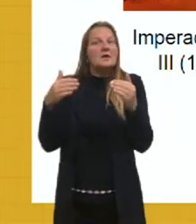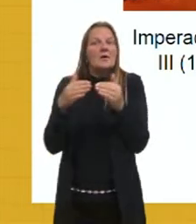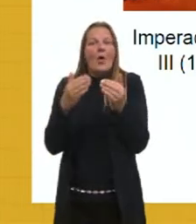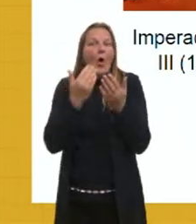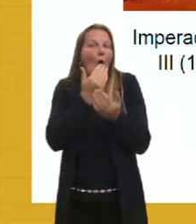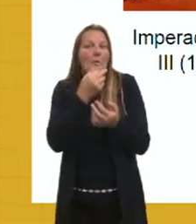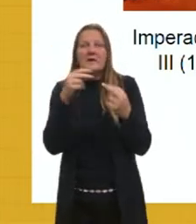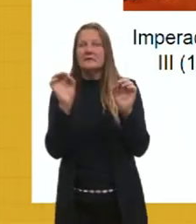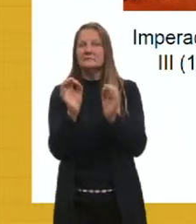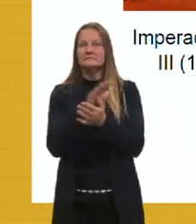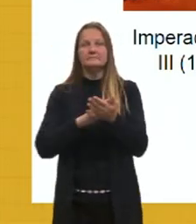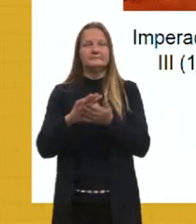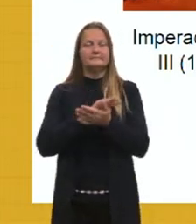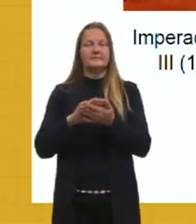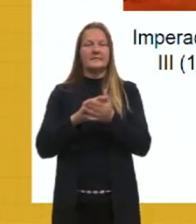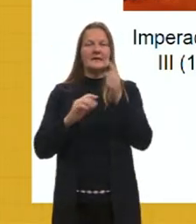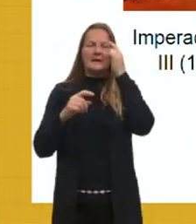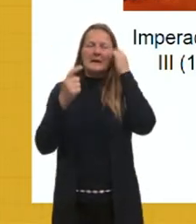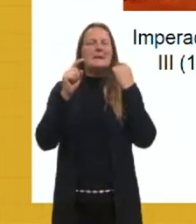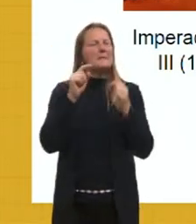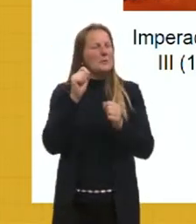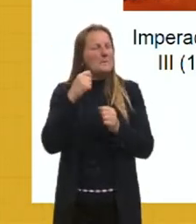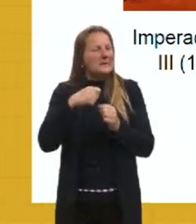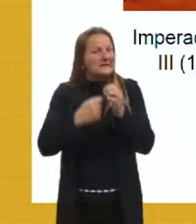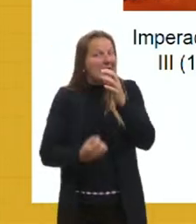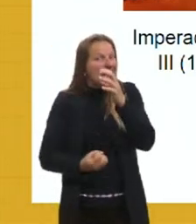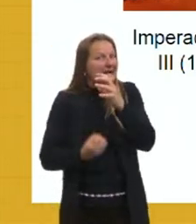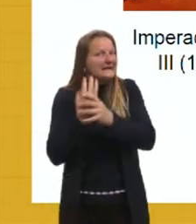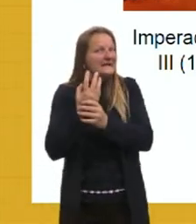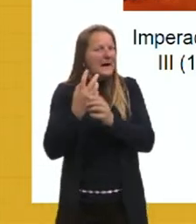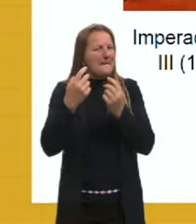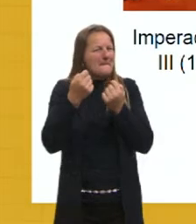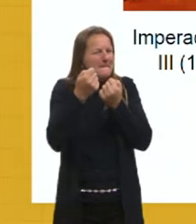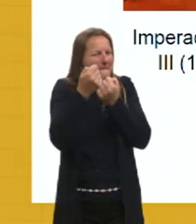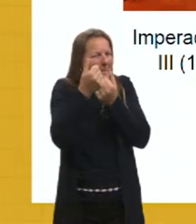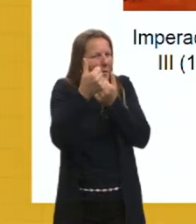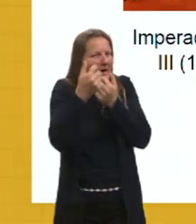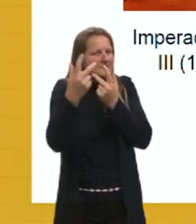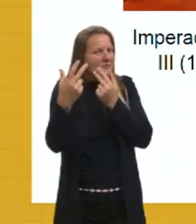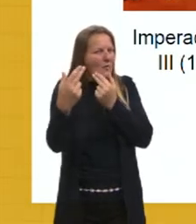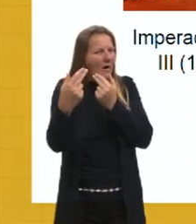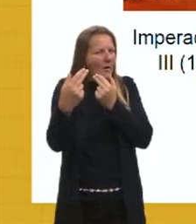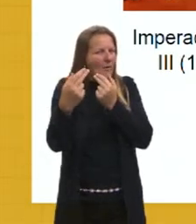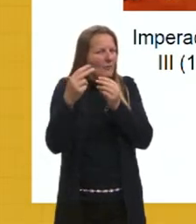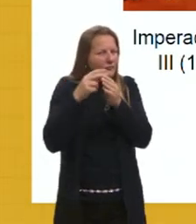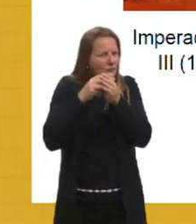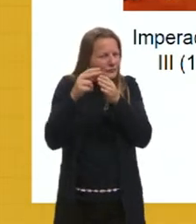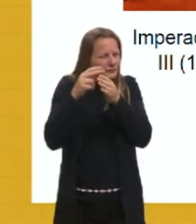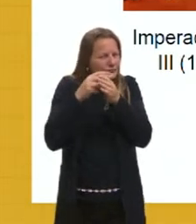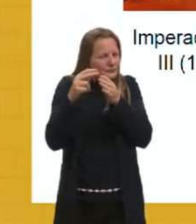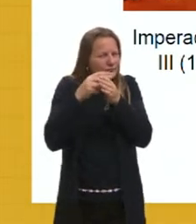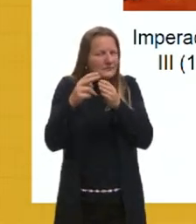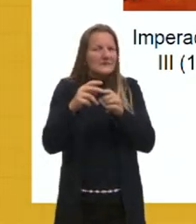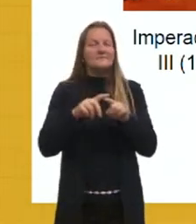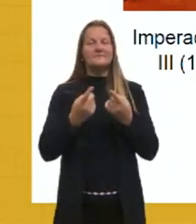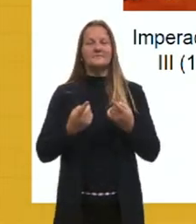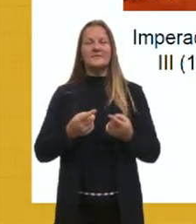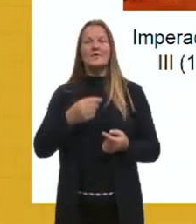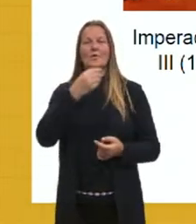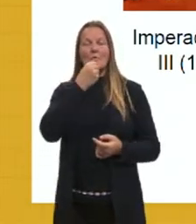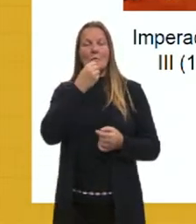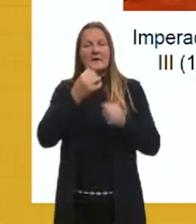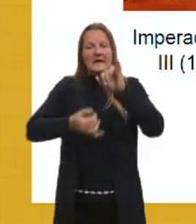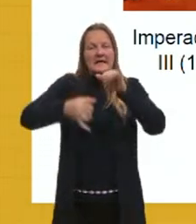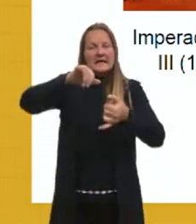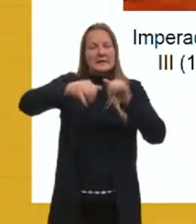acesso a esse alimento então como mal alternativa ele queria algo que fosse parecido então um